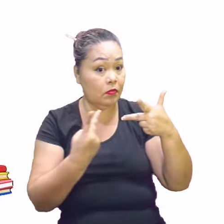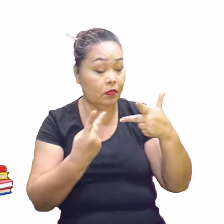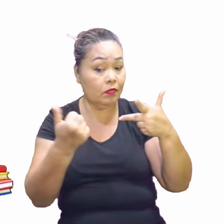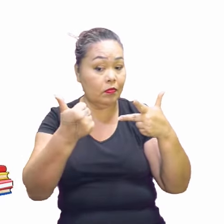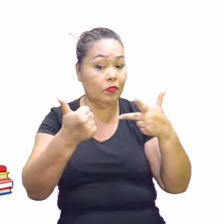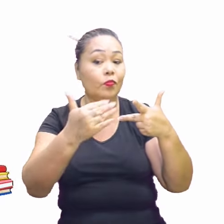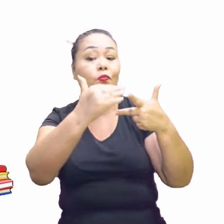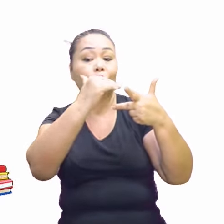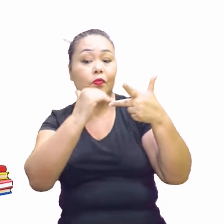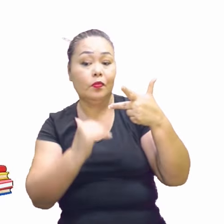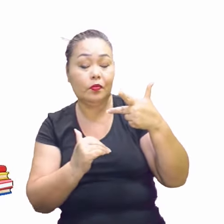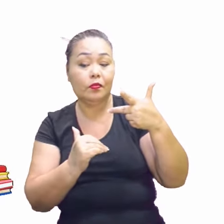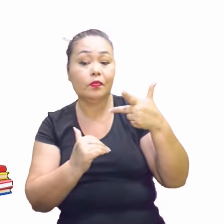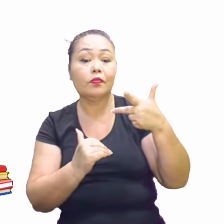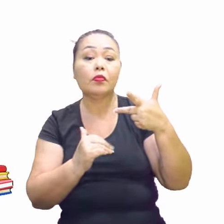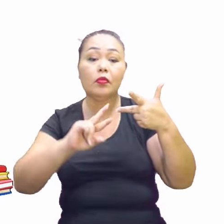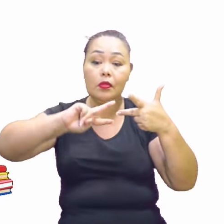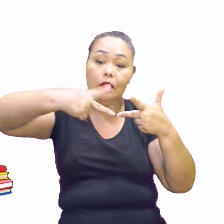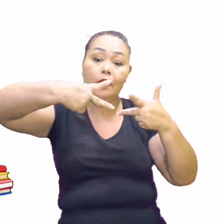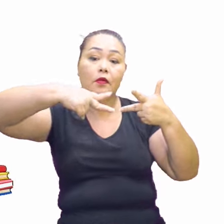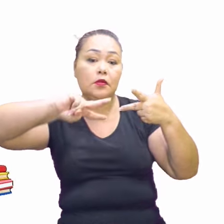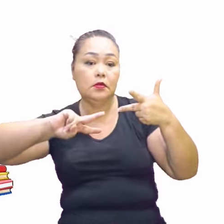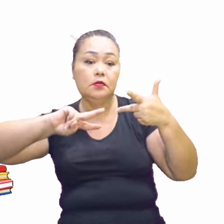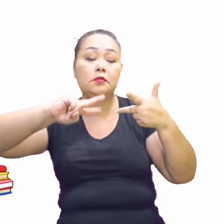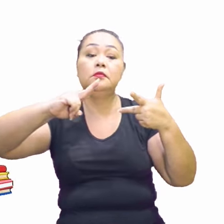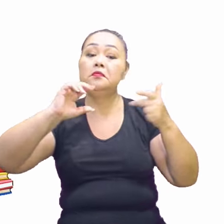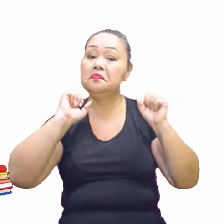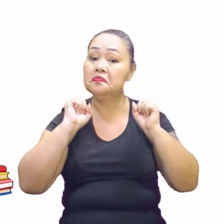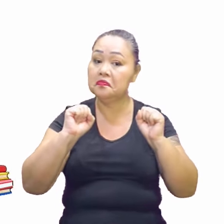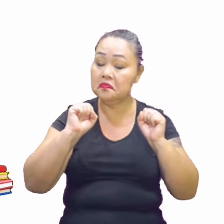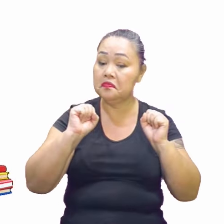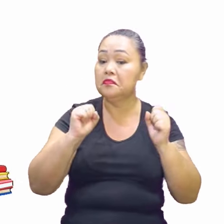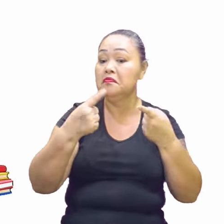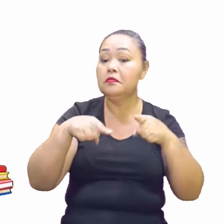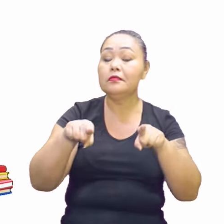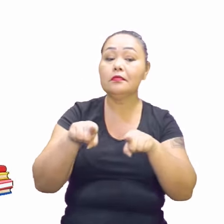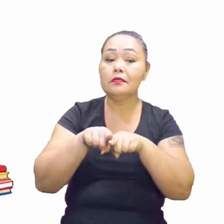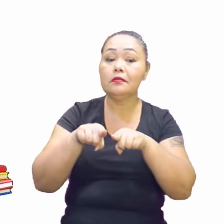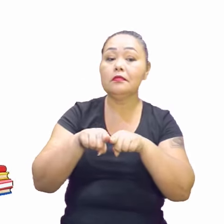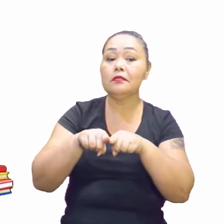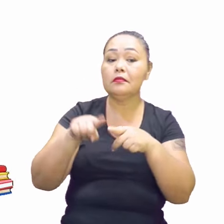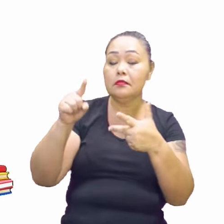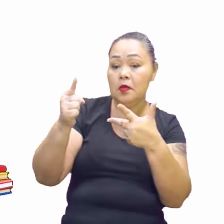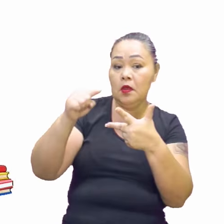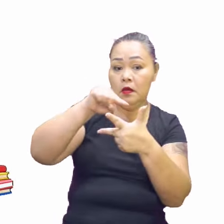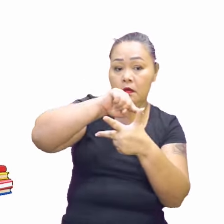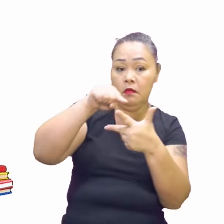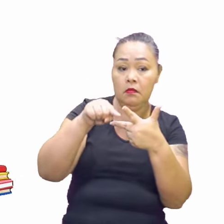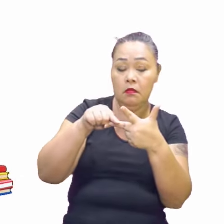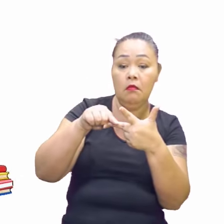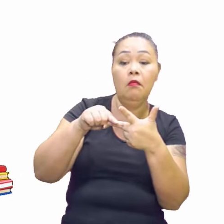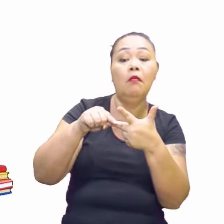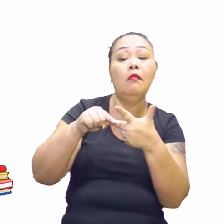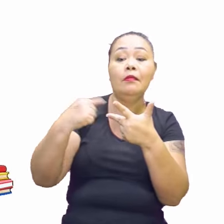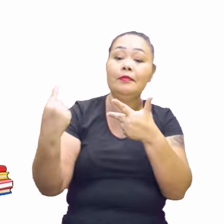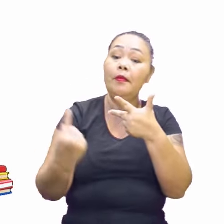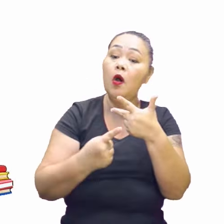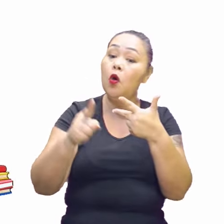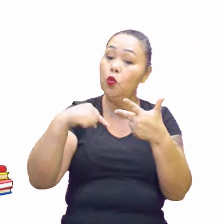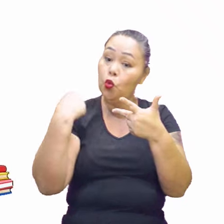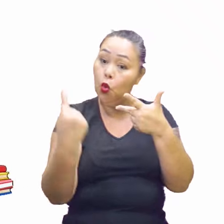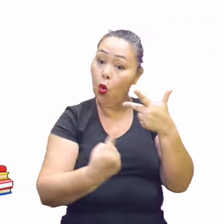primeira pessoa do plural. Então, ó, posso deixar fazendo a concordância com o pronome. Qual é o